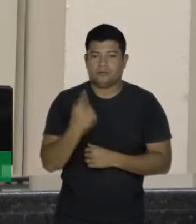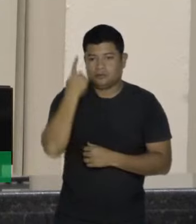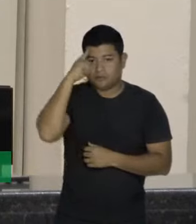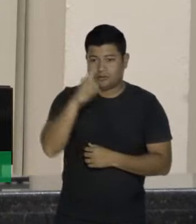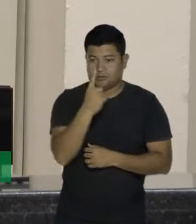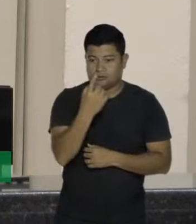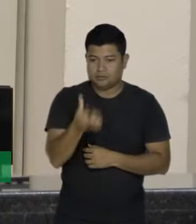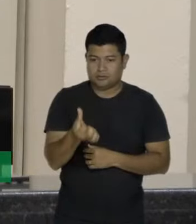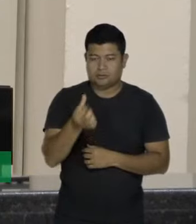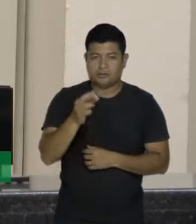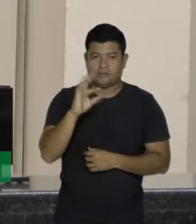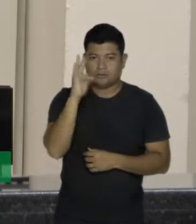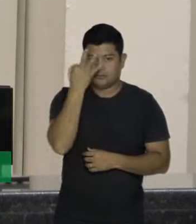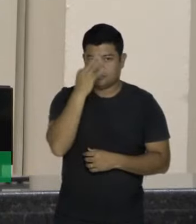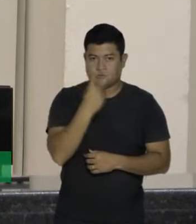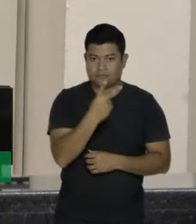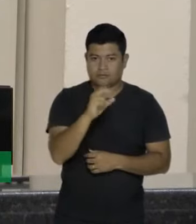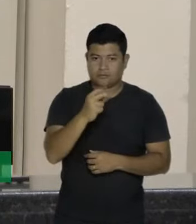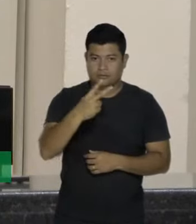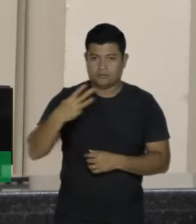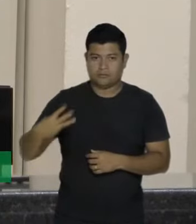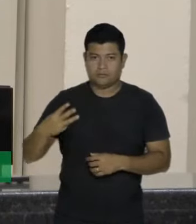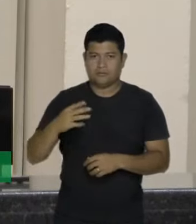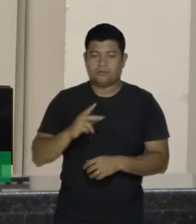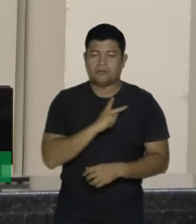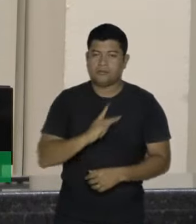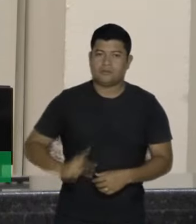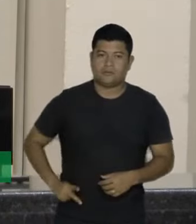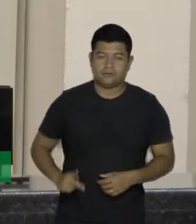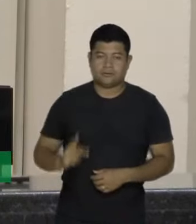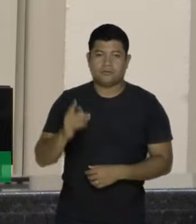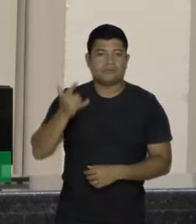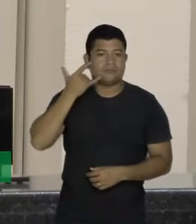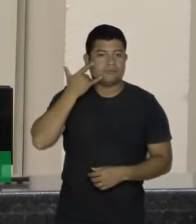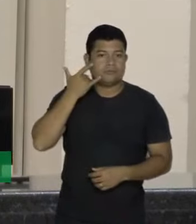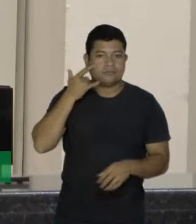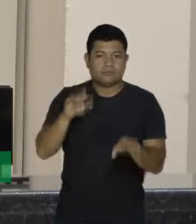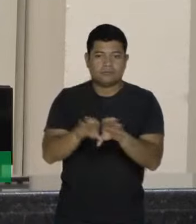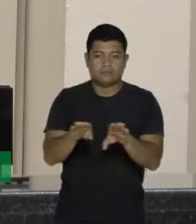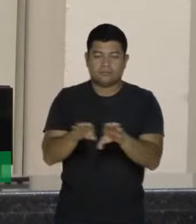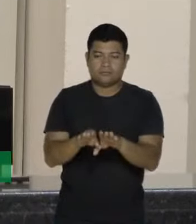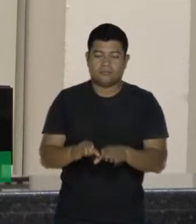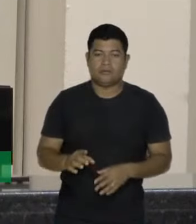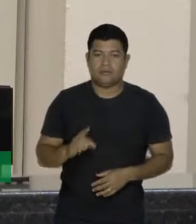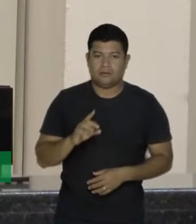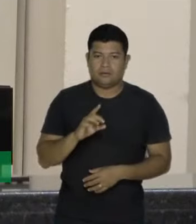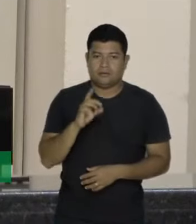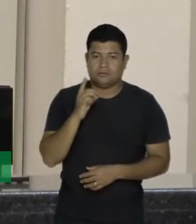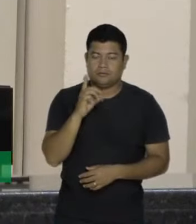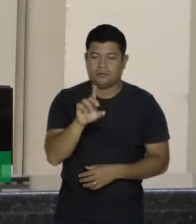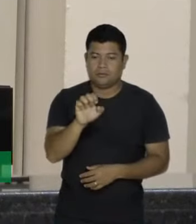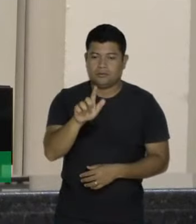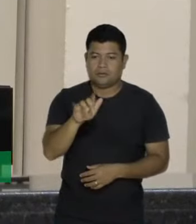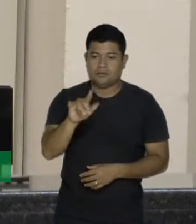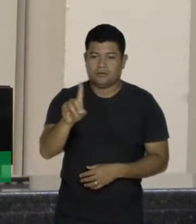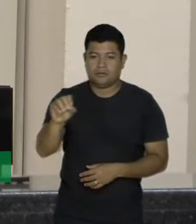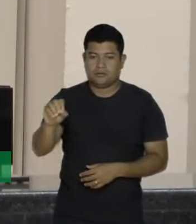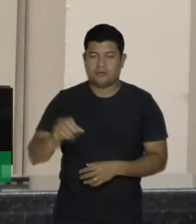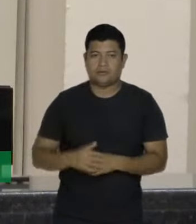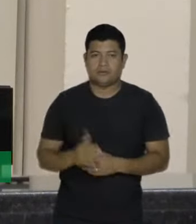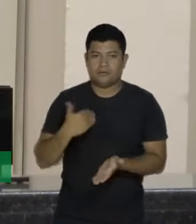16 de fevereiro de 2023, sob a presidência dos deputados Mauro de Nadal e delegado Egídio, e secretariada pelo